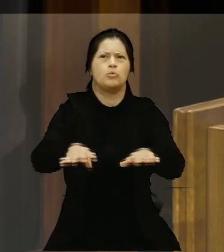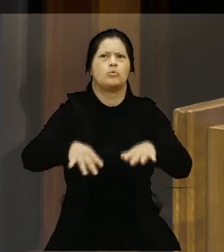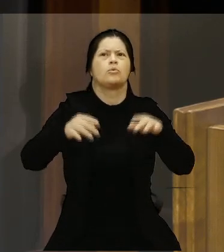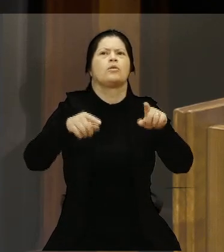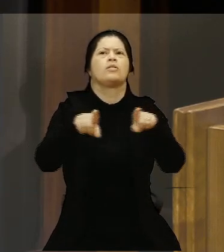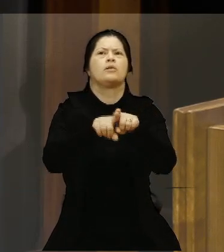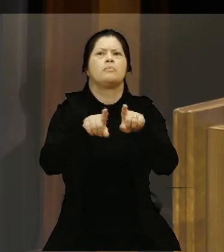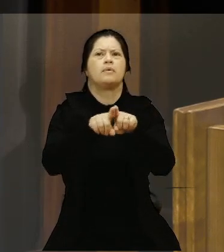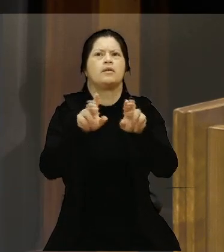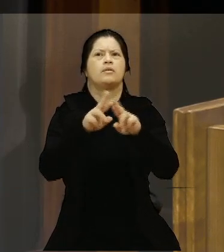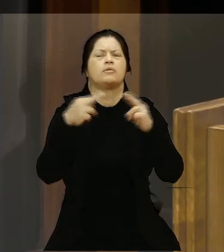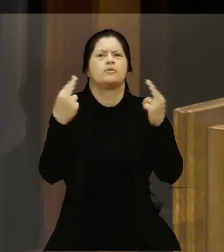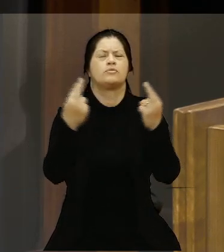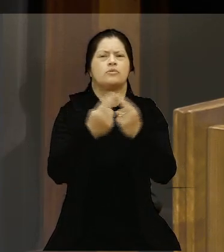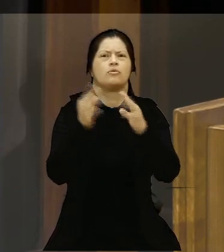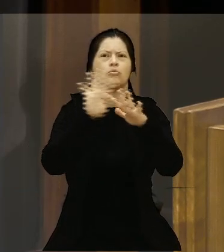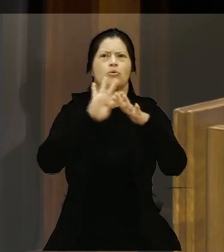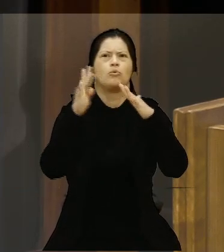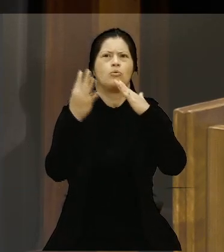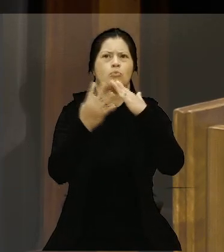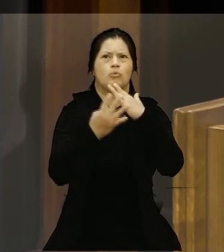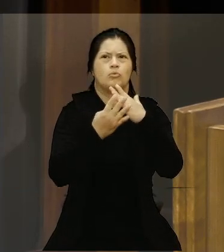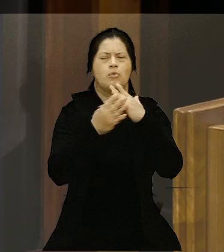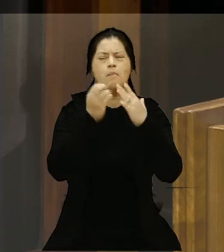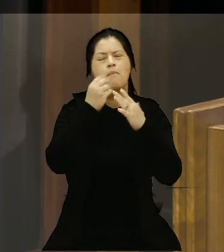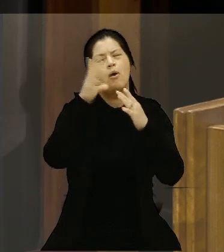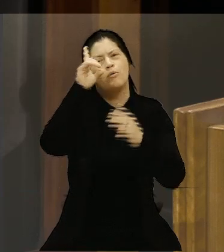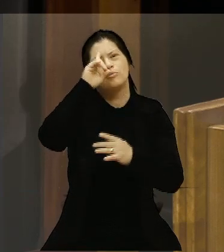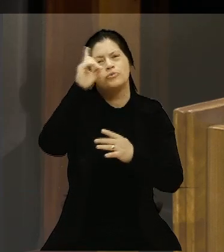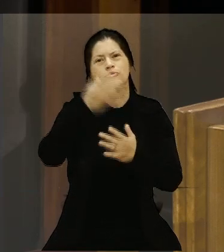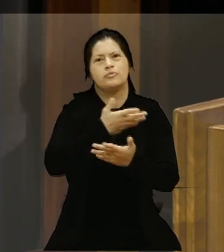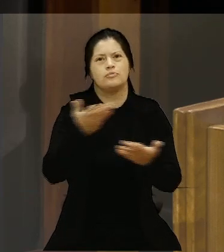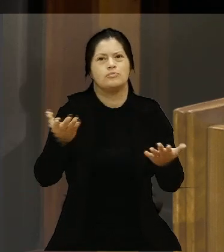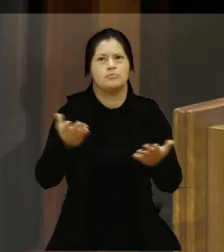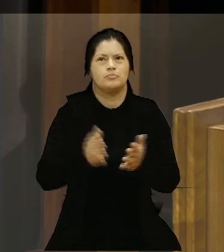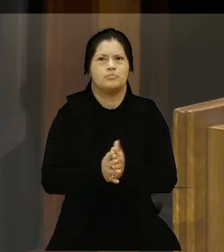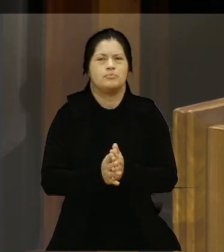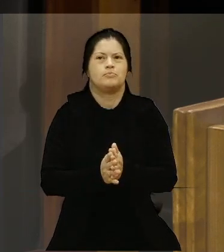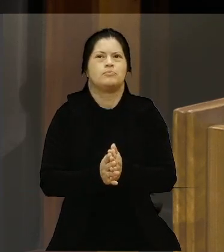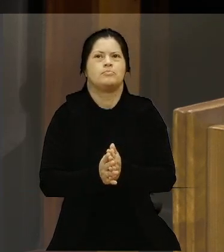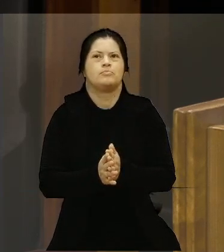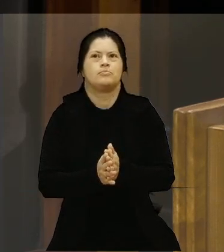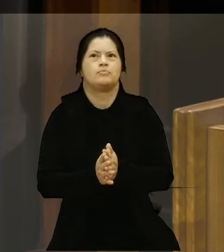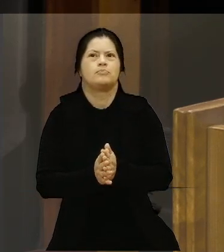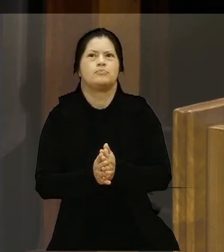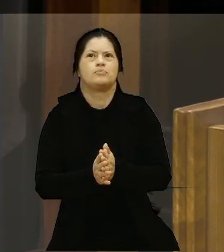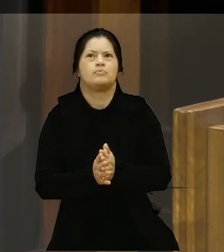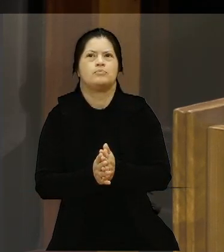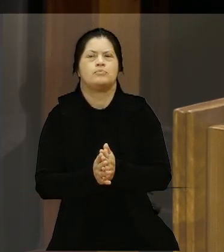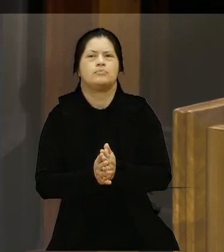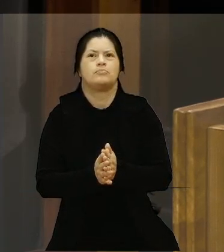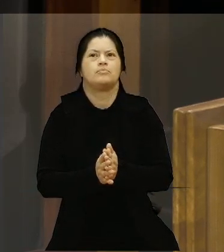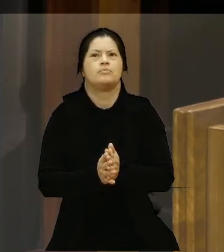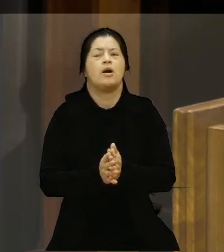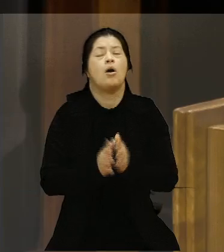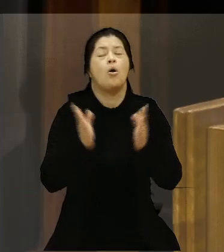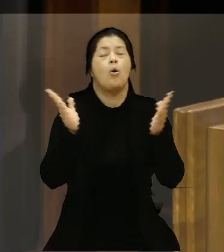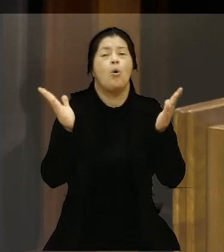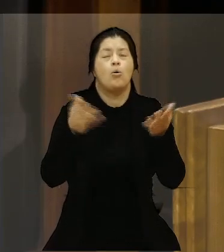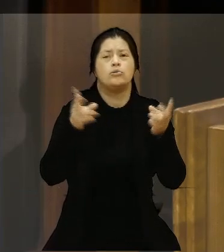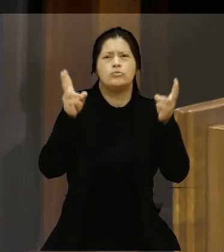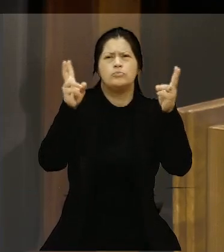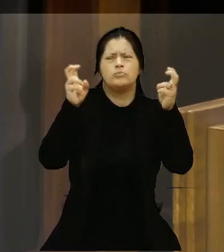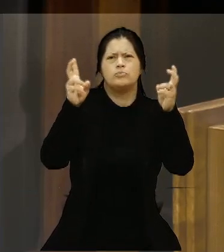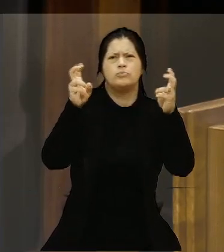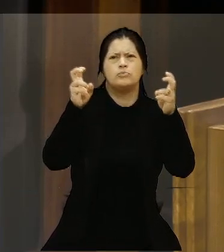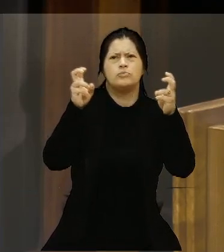pelas redes de comunicações, meu bom dia a todos. O assunto que eu venho trazer aqui hoje, presidente,